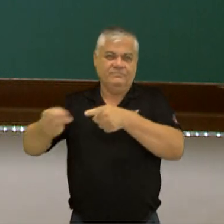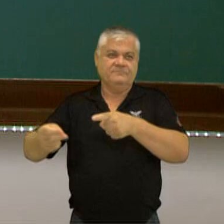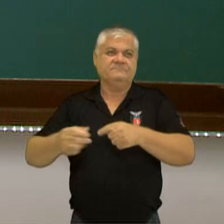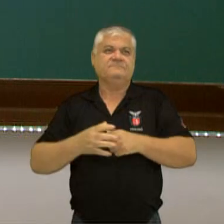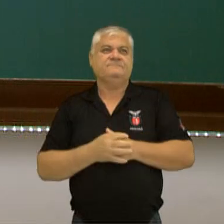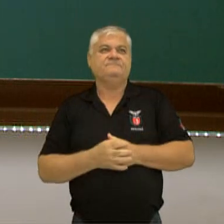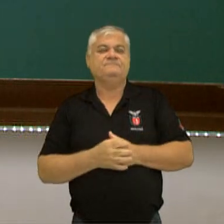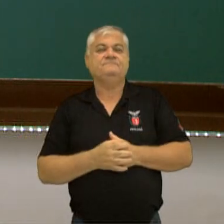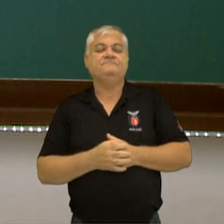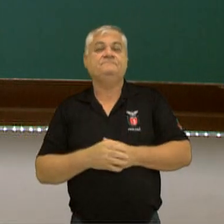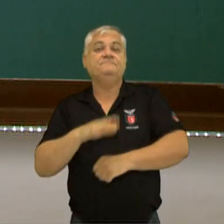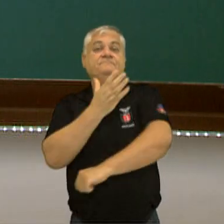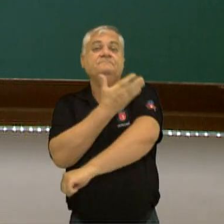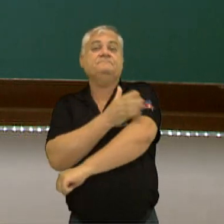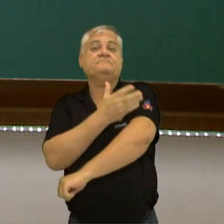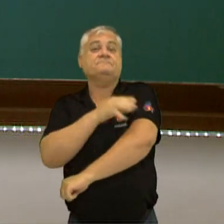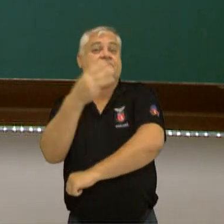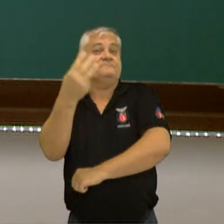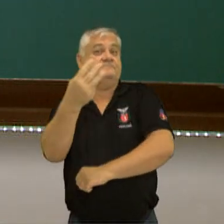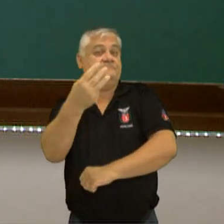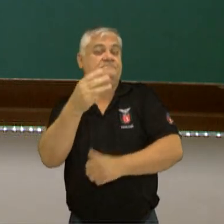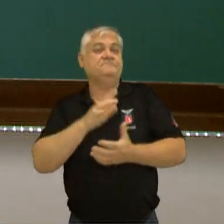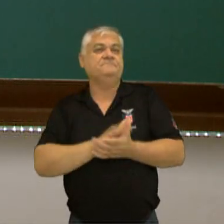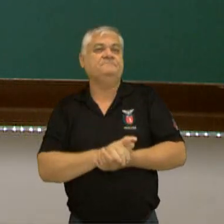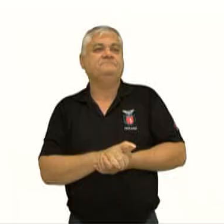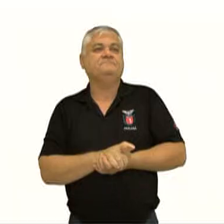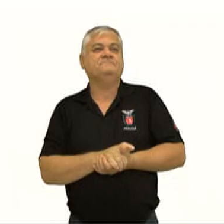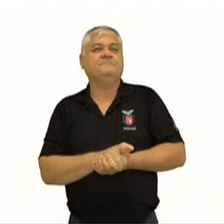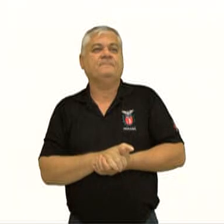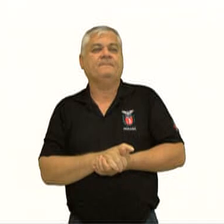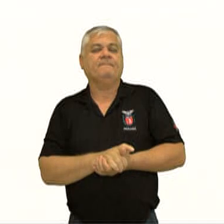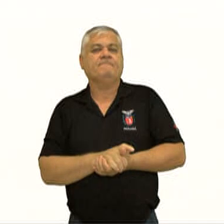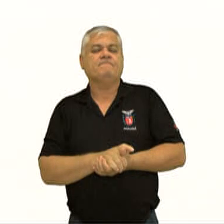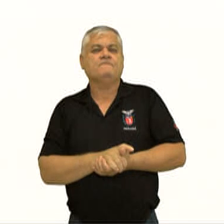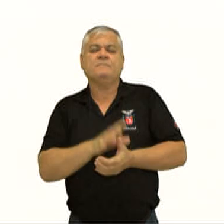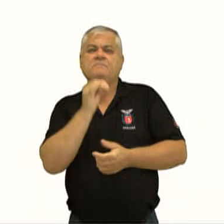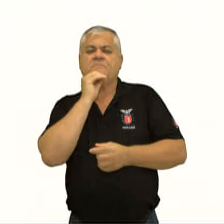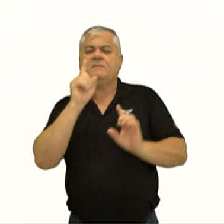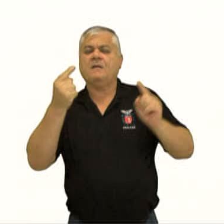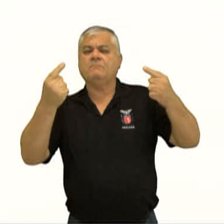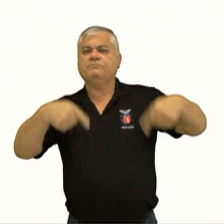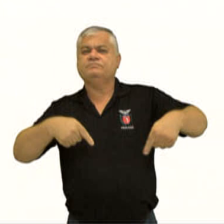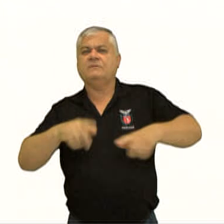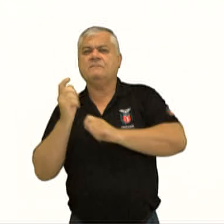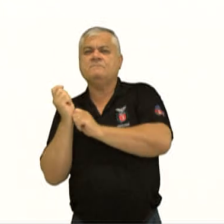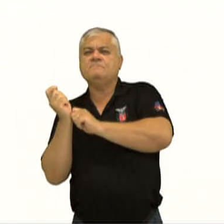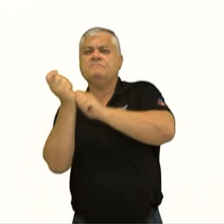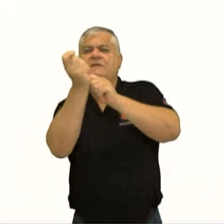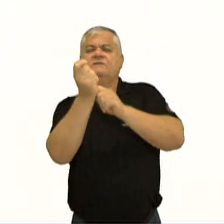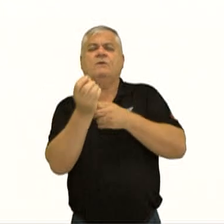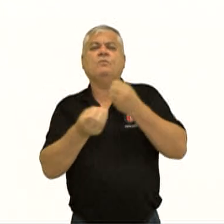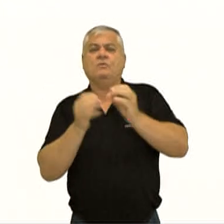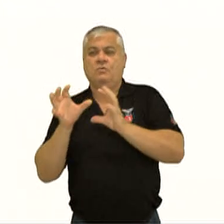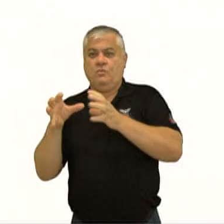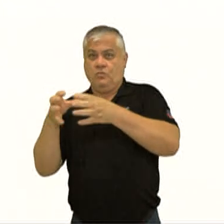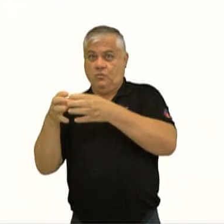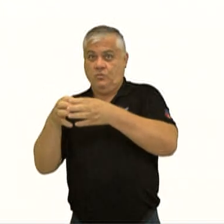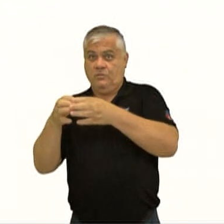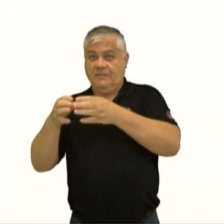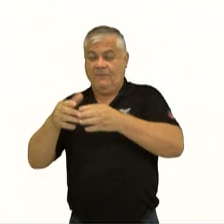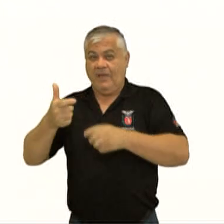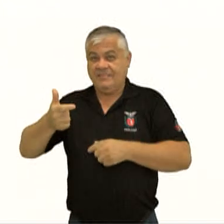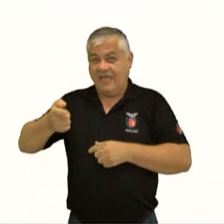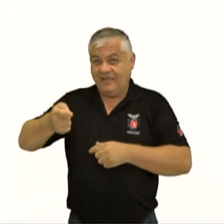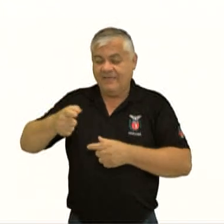correndo. Chegamos no nosso terceiro exercício. Em uma partida de beisebol, quando uma equipe está no ataque,